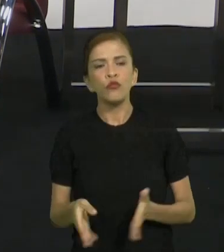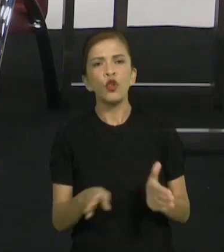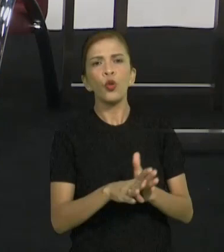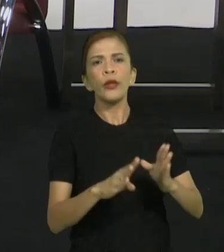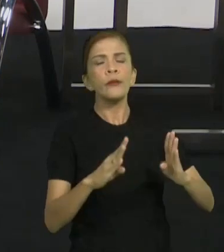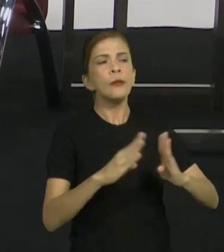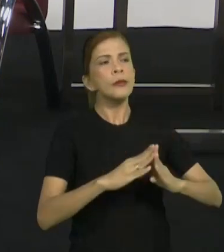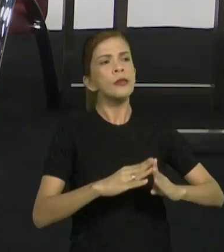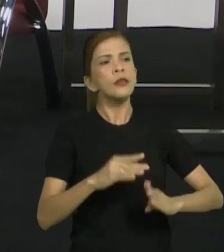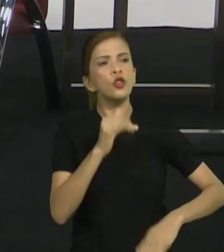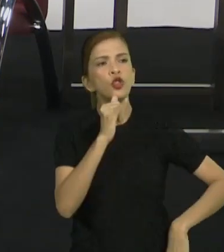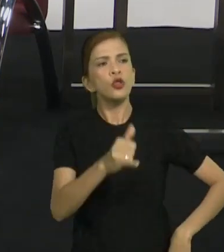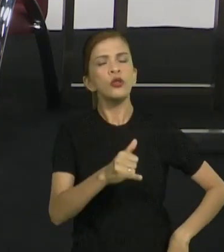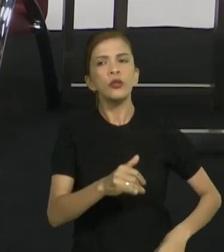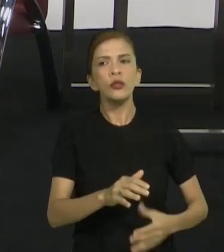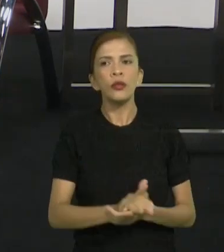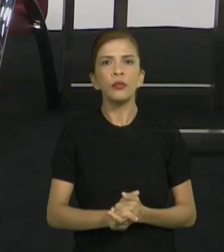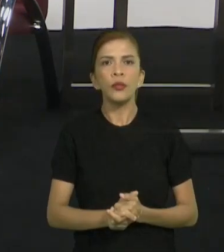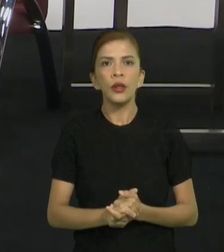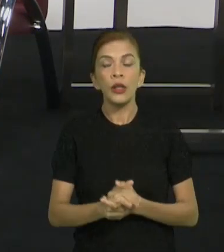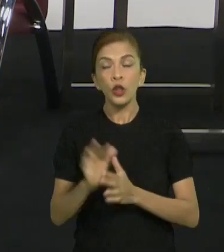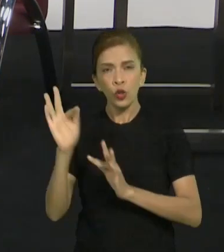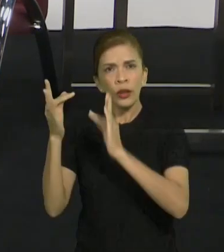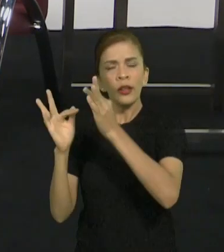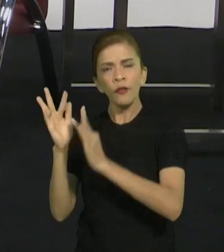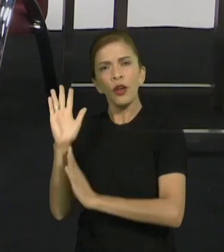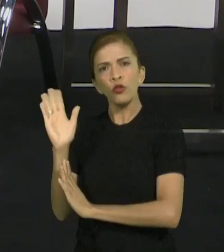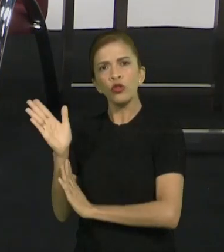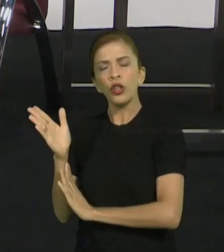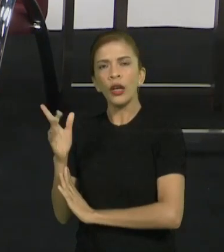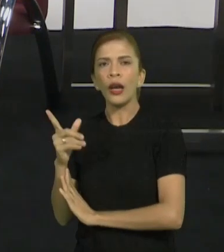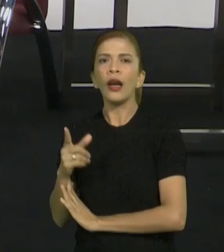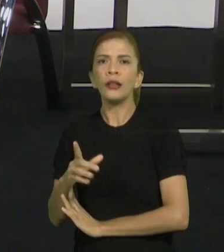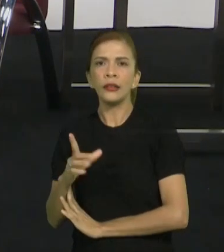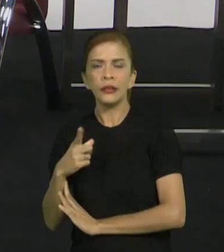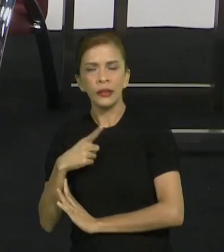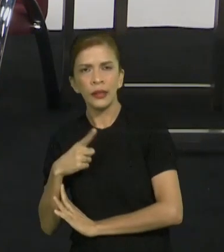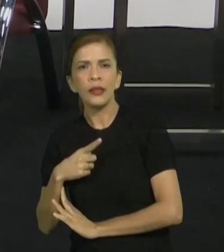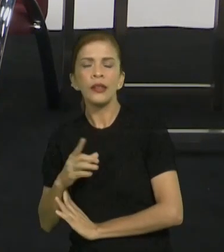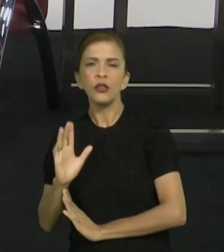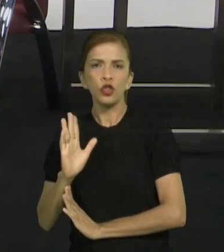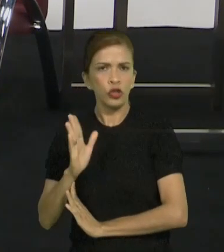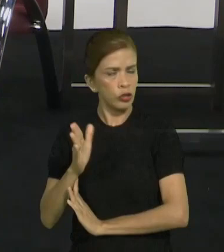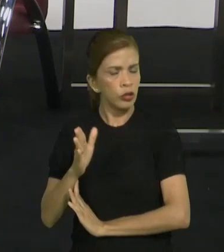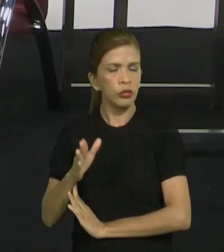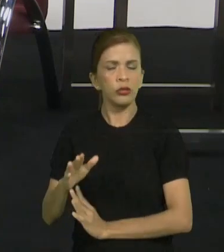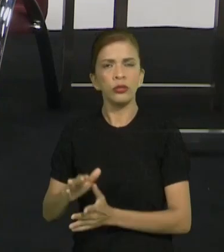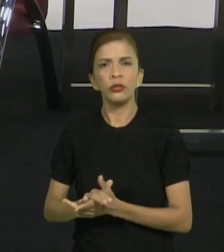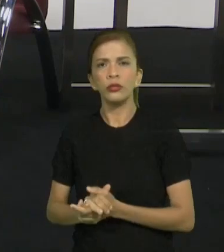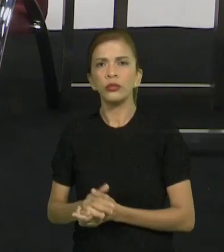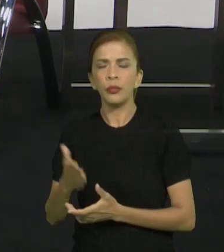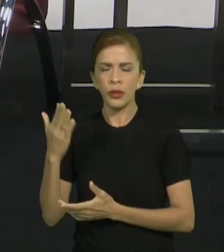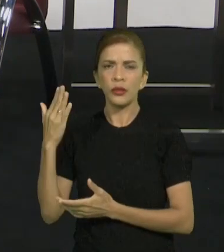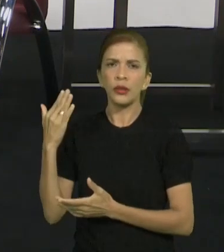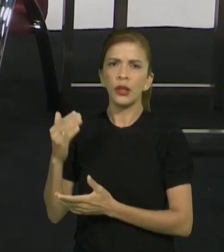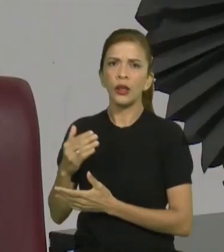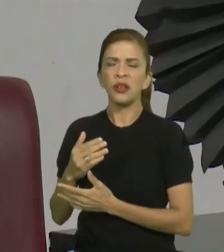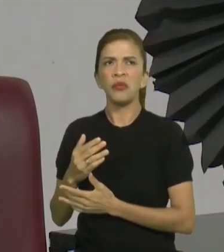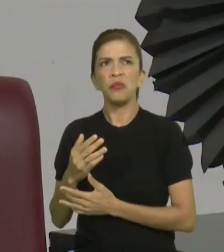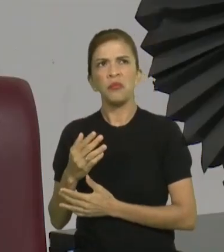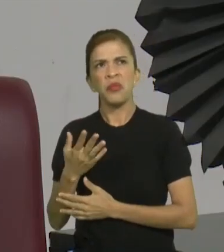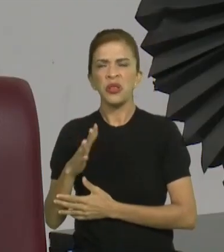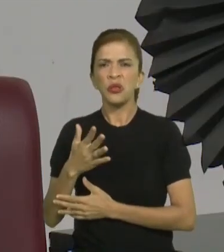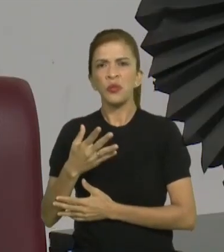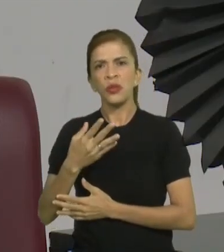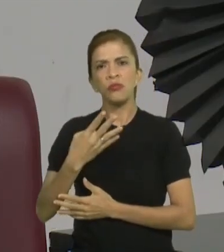vou colocar... A gente já era envolvida no carnaval. Temos um bloco tradicional, né, que tem 45